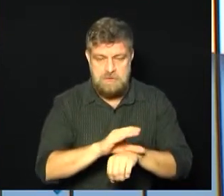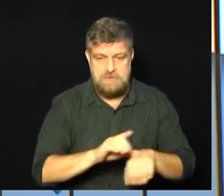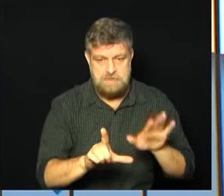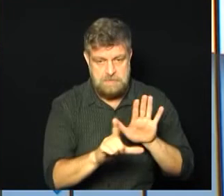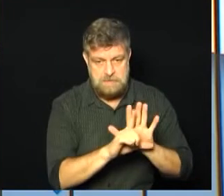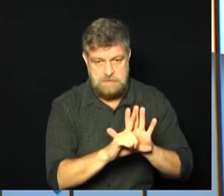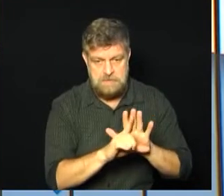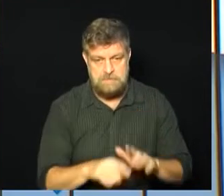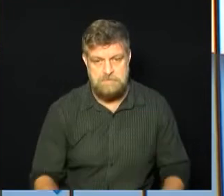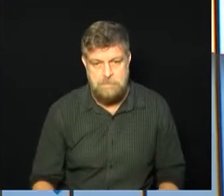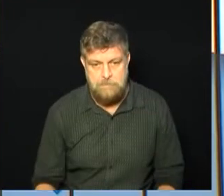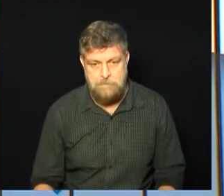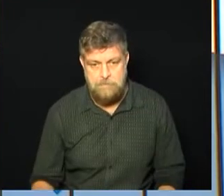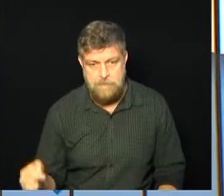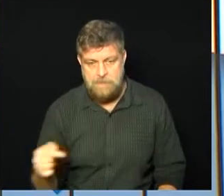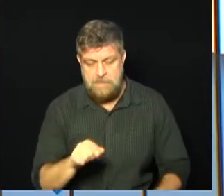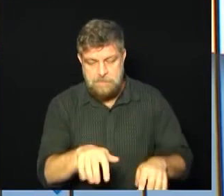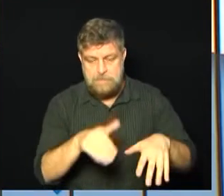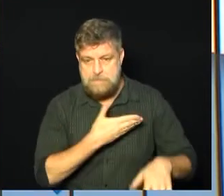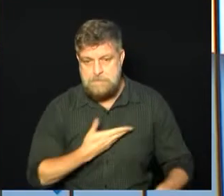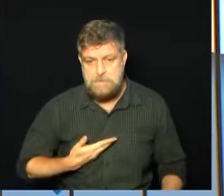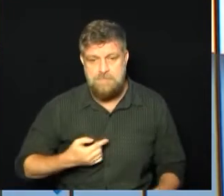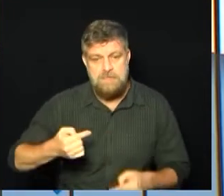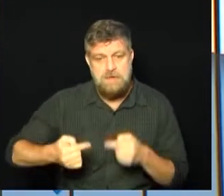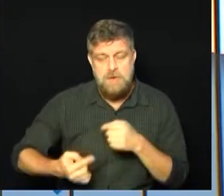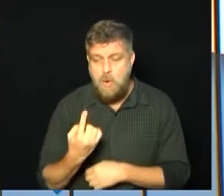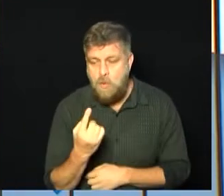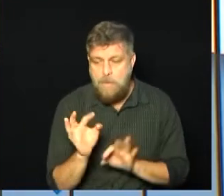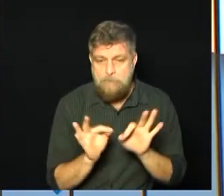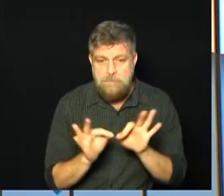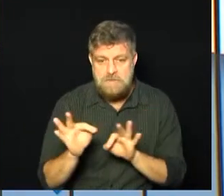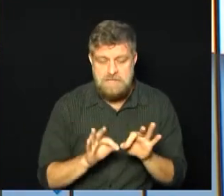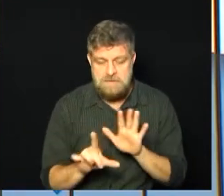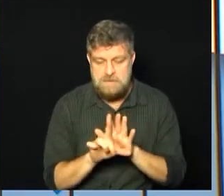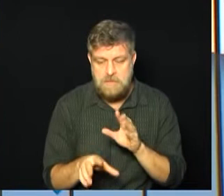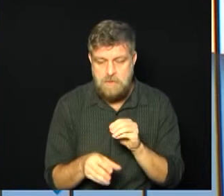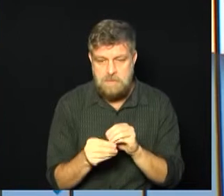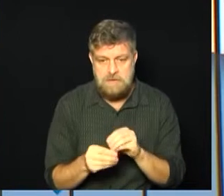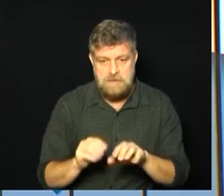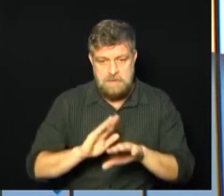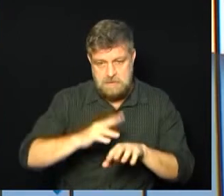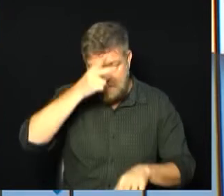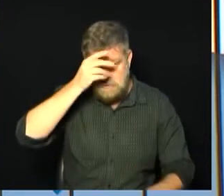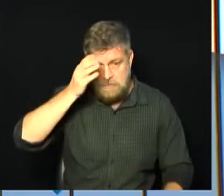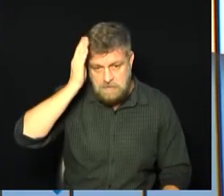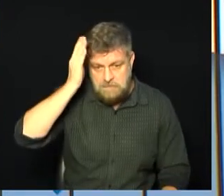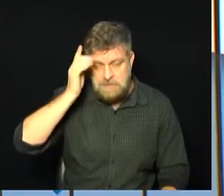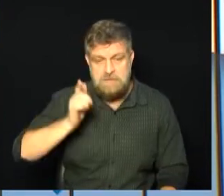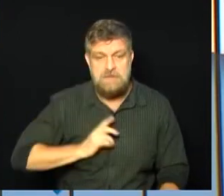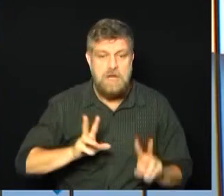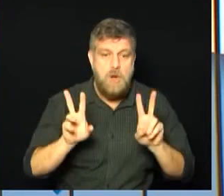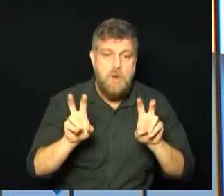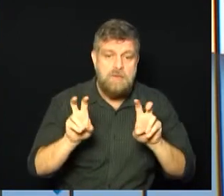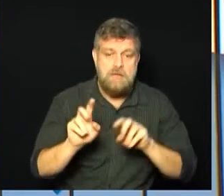e Legalidade. Nessa audiência será discutido um projeto de lei complementar de autoria do prefeito, que trata